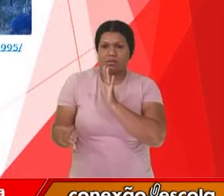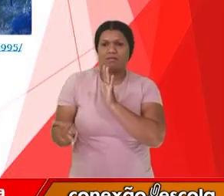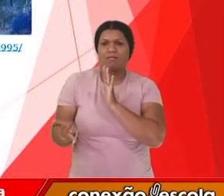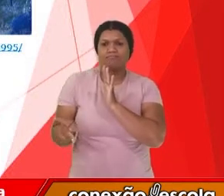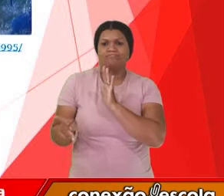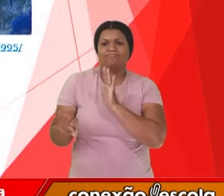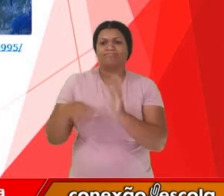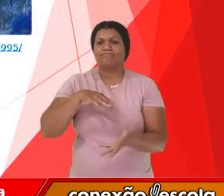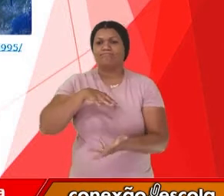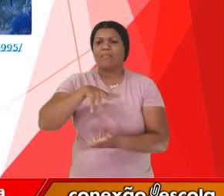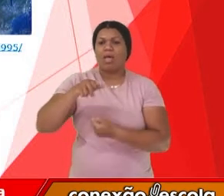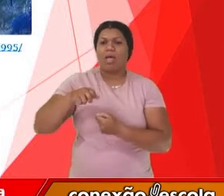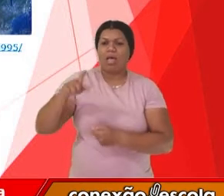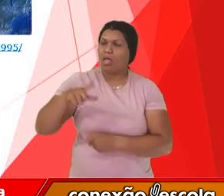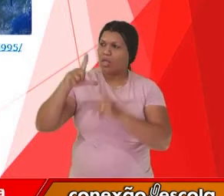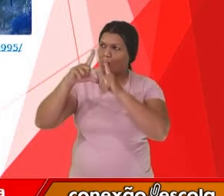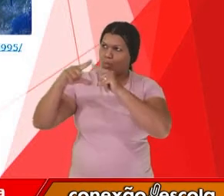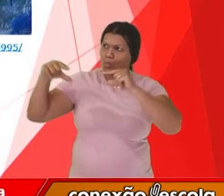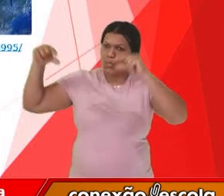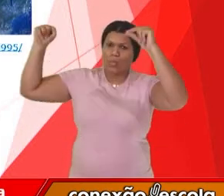a Lua.